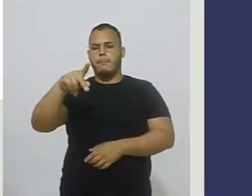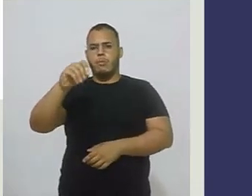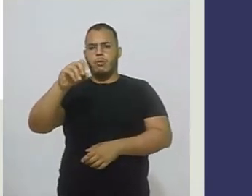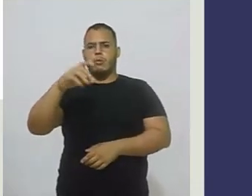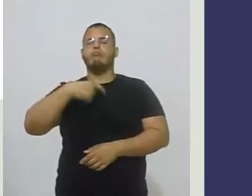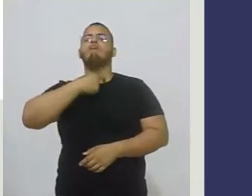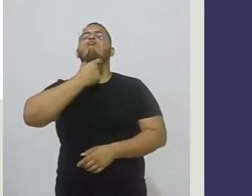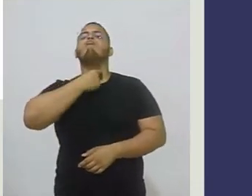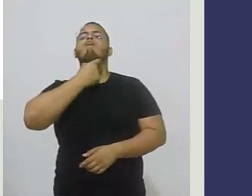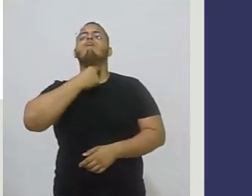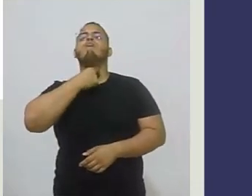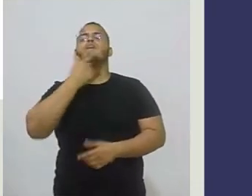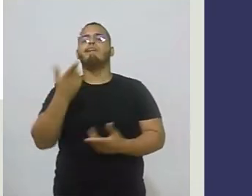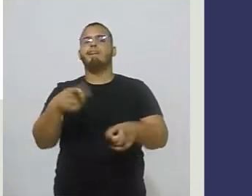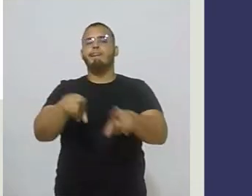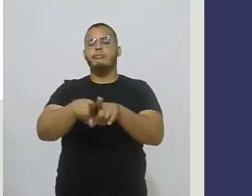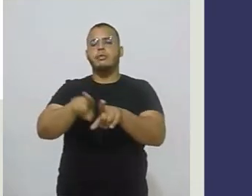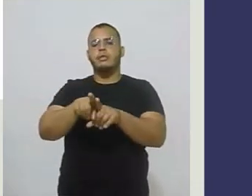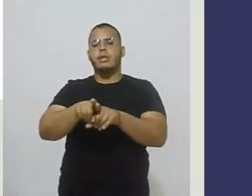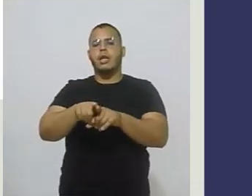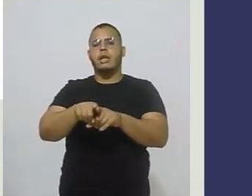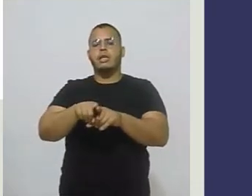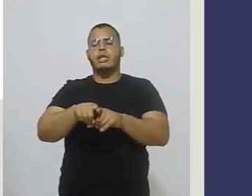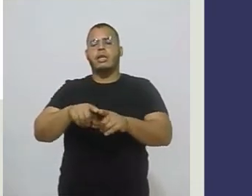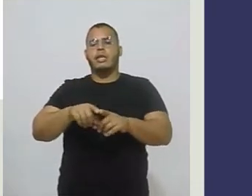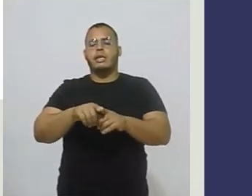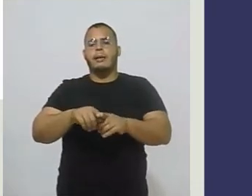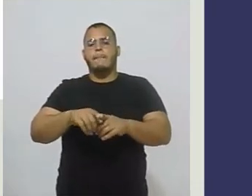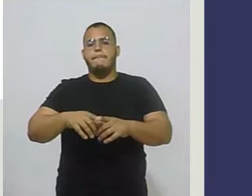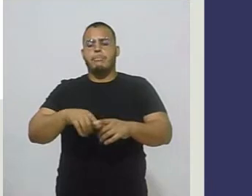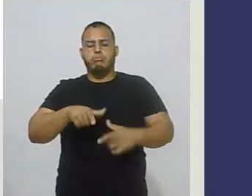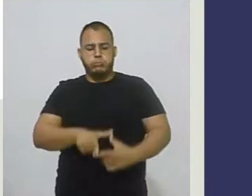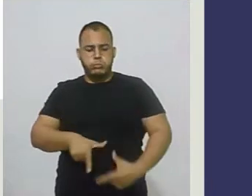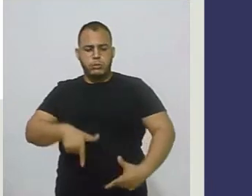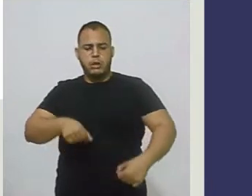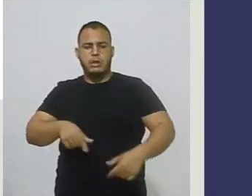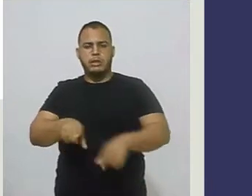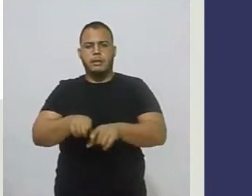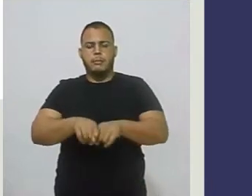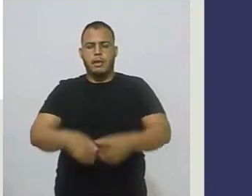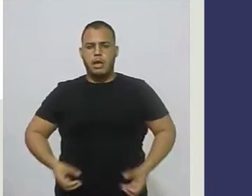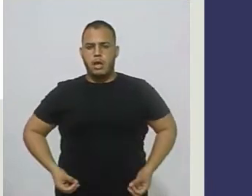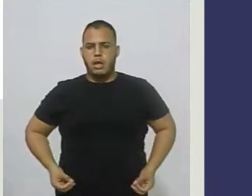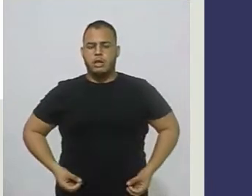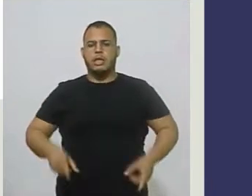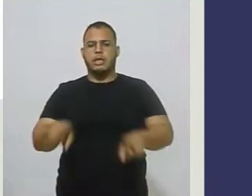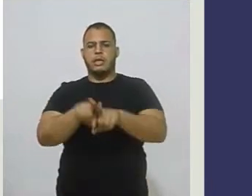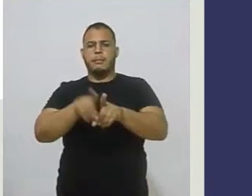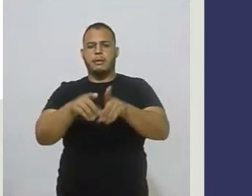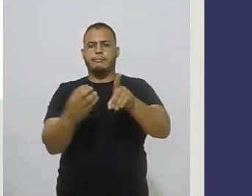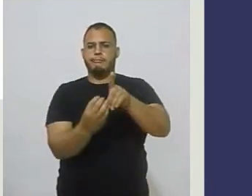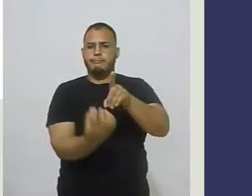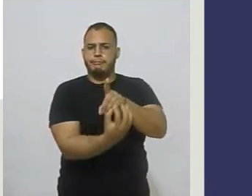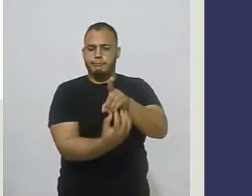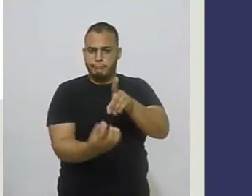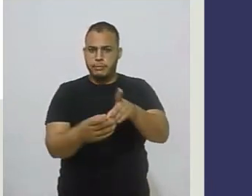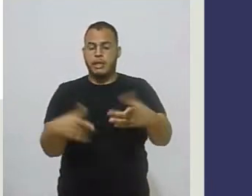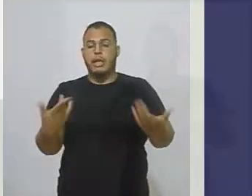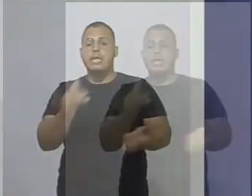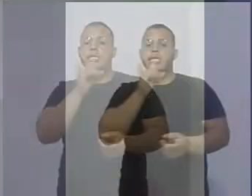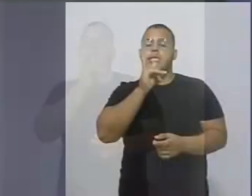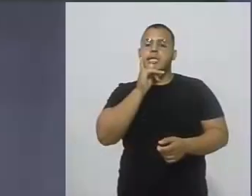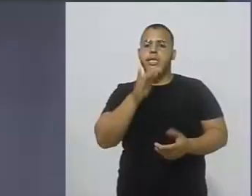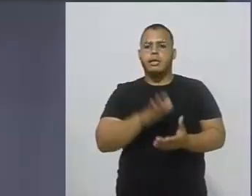tireoide, paratireoides, suprarrenais, o pâncreas e os ovários e testículos. Todos esses aqui são exemplos,